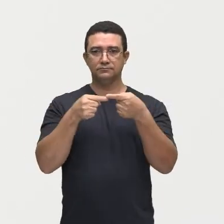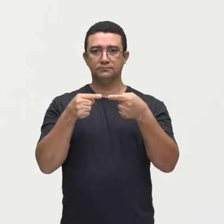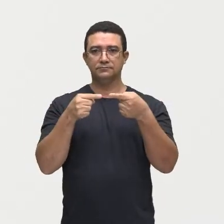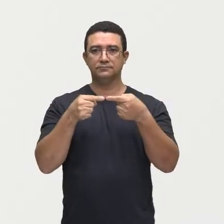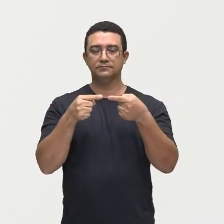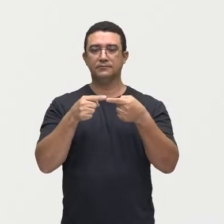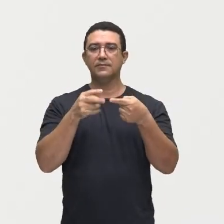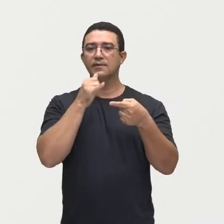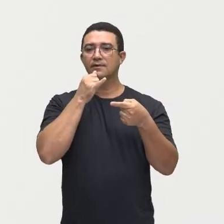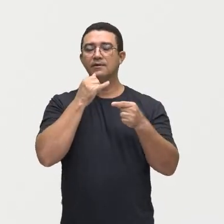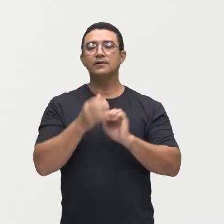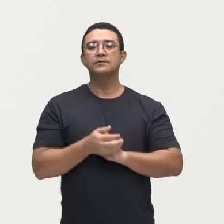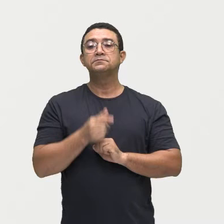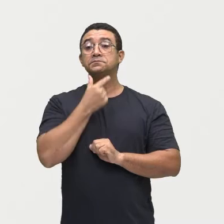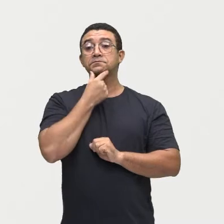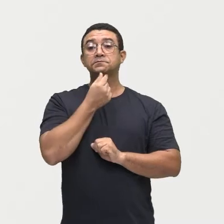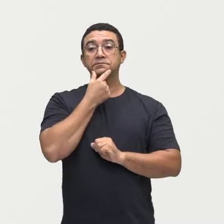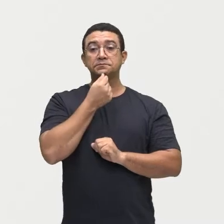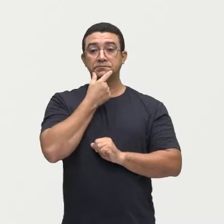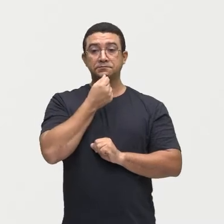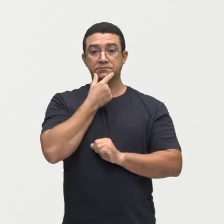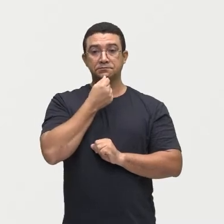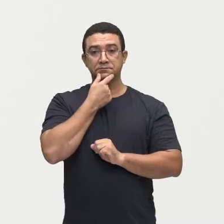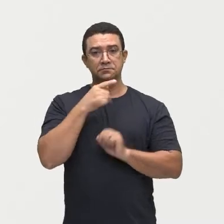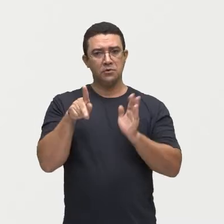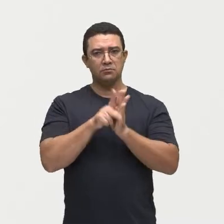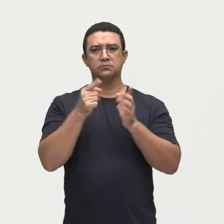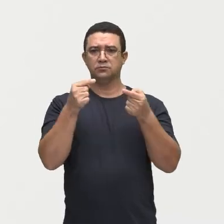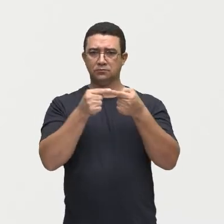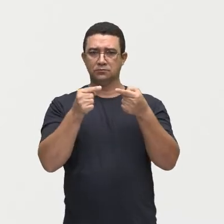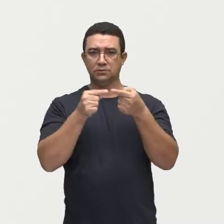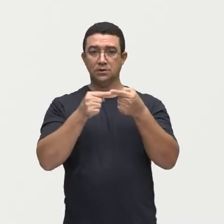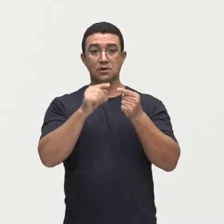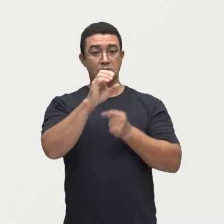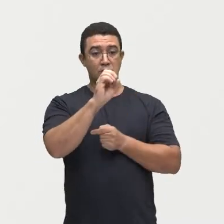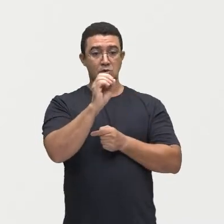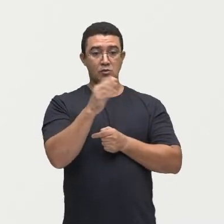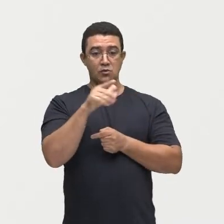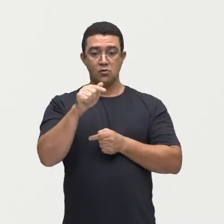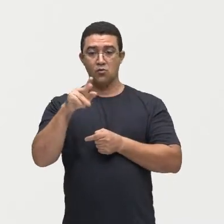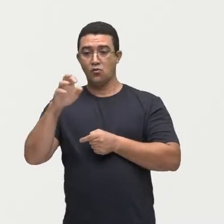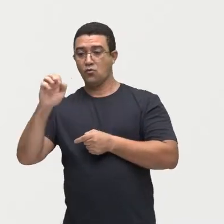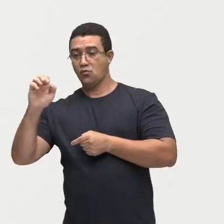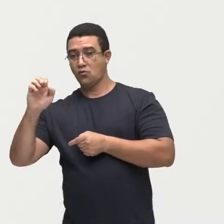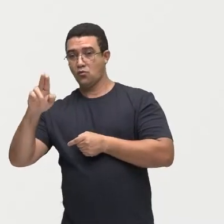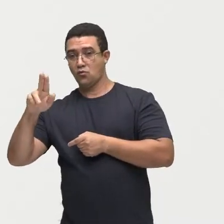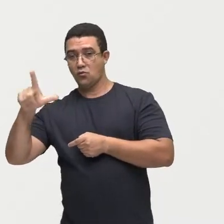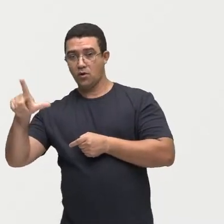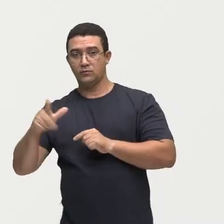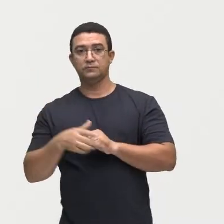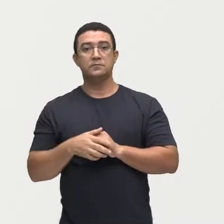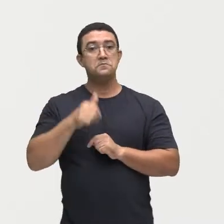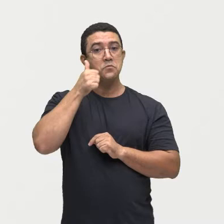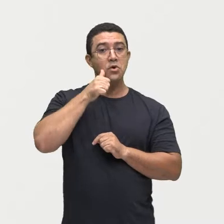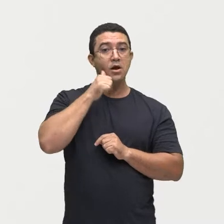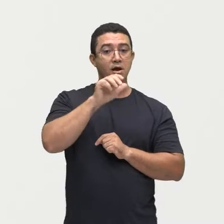termo masculino, eu vou usar o qual, feminino, a qual, aqui vai variar, tá? Quanto,